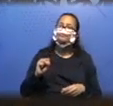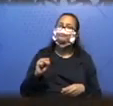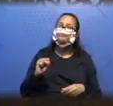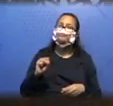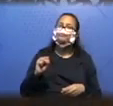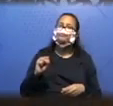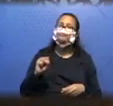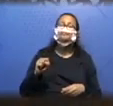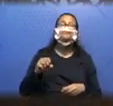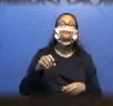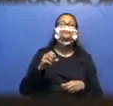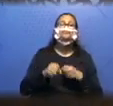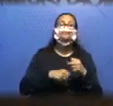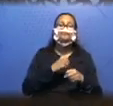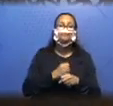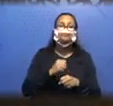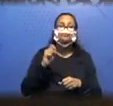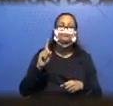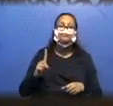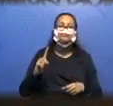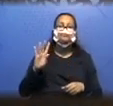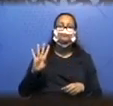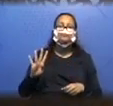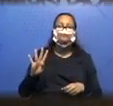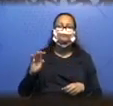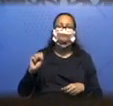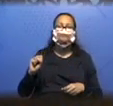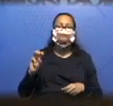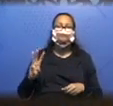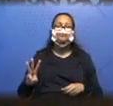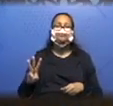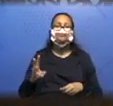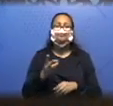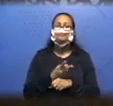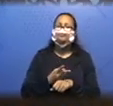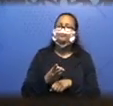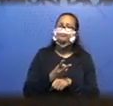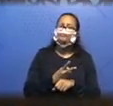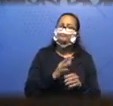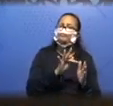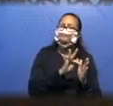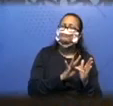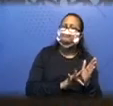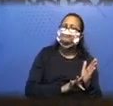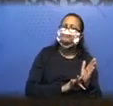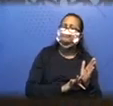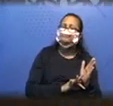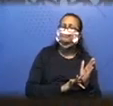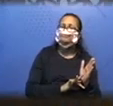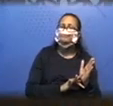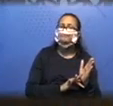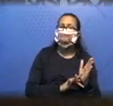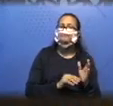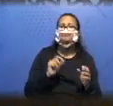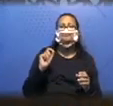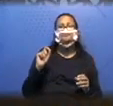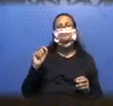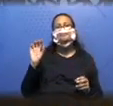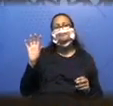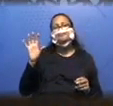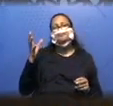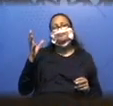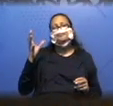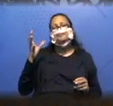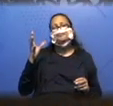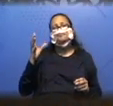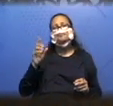1483. Vocês vão reler, voltar no texto, procurar essa informação no texto. Se não voltar, não faz.